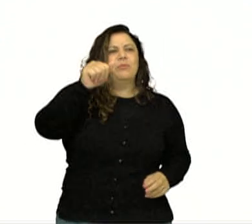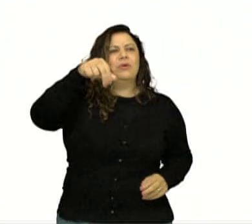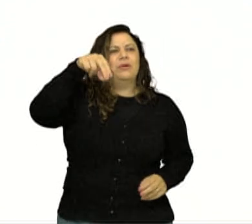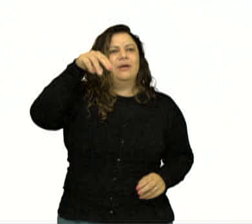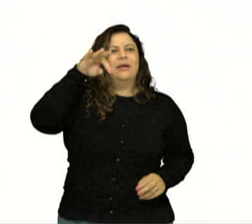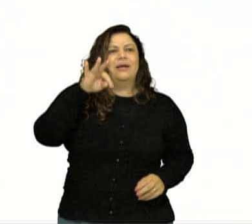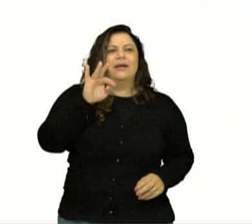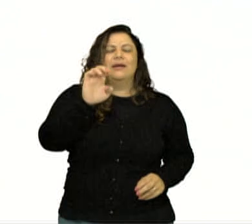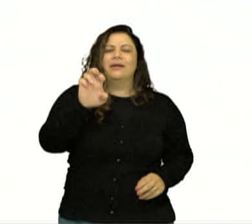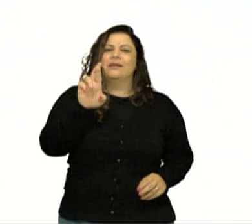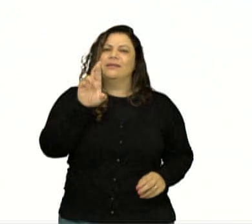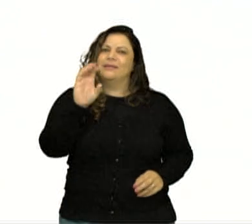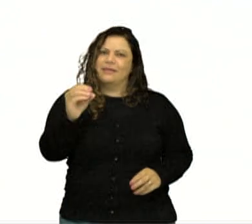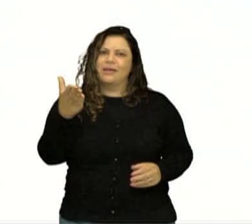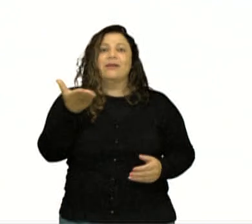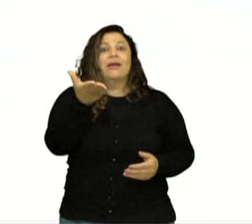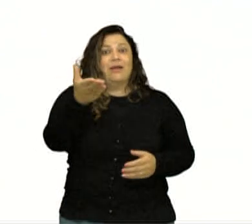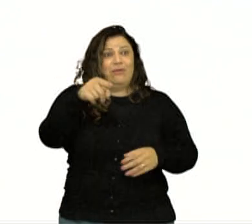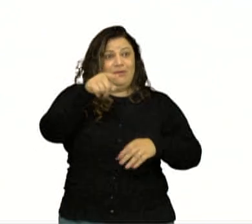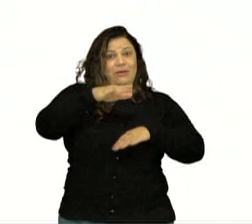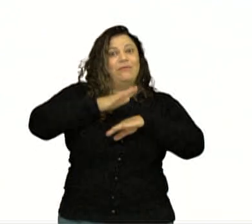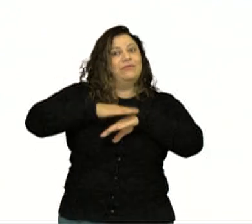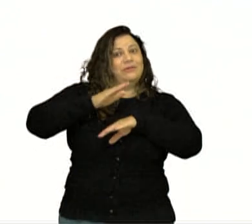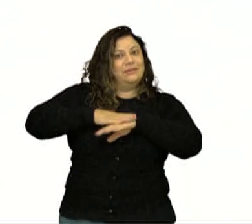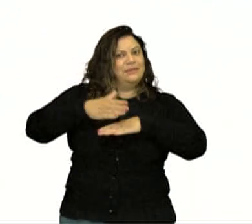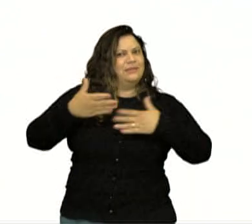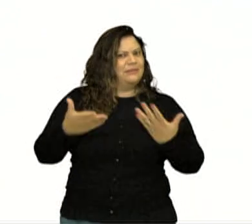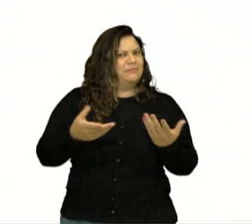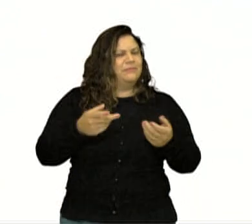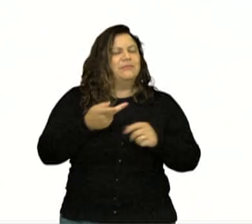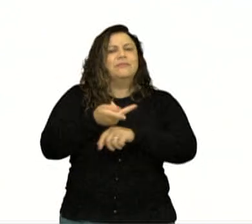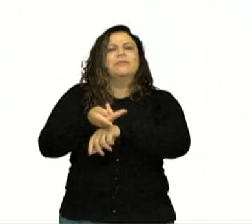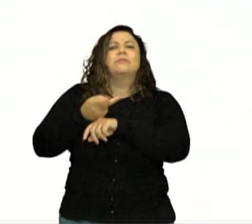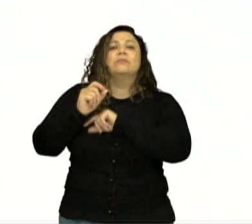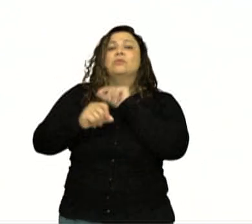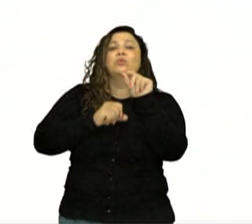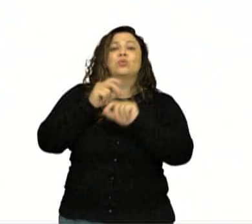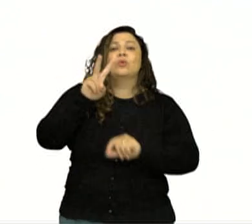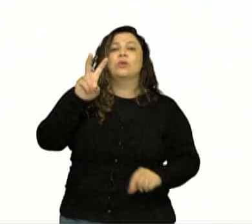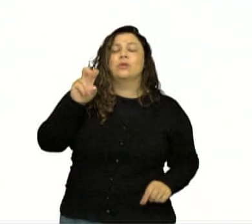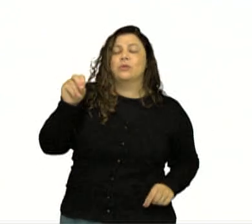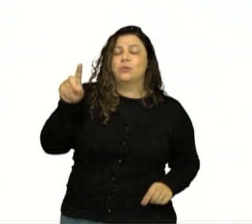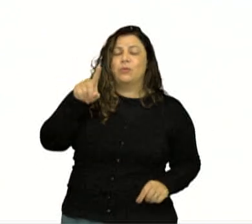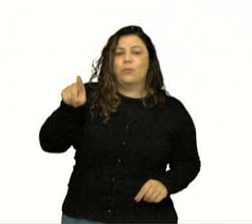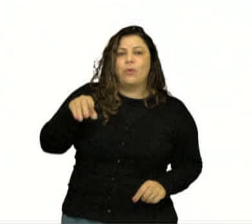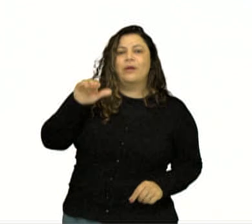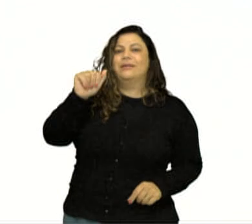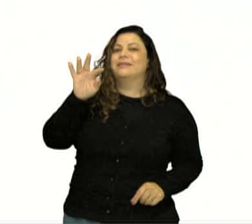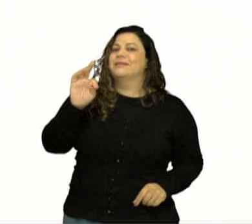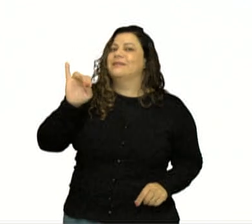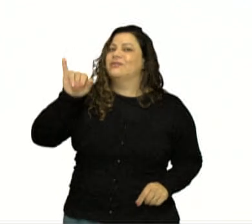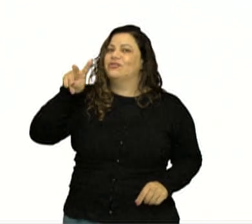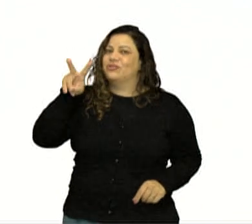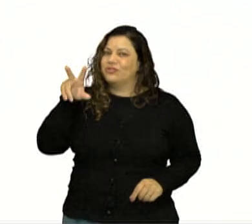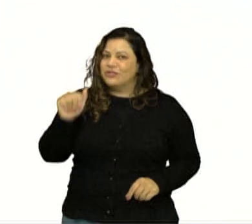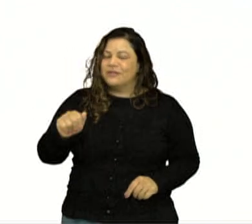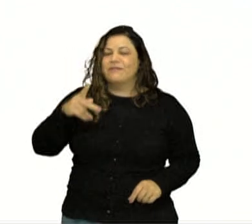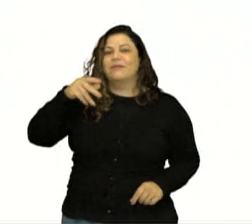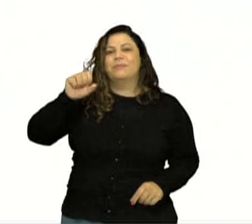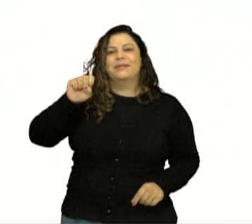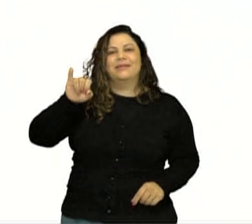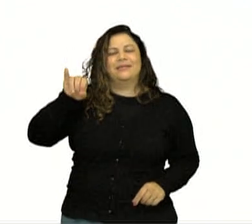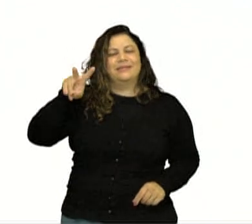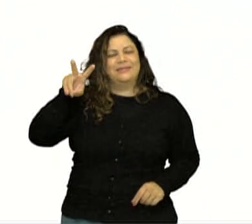Agora é para você colocar em prática o que nós vimos aqui. Vamos buscar todas as vozes, a voz ativa, a voz passiva e a voz